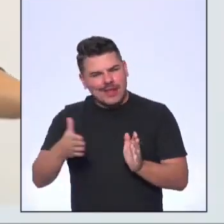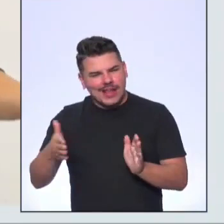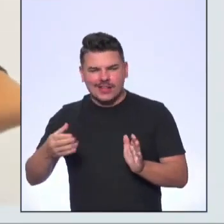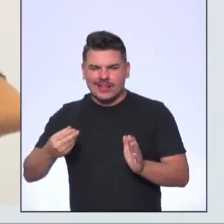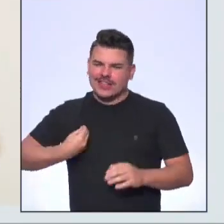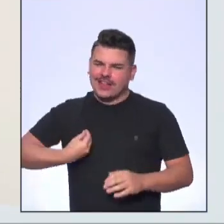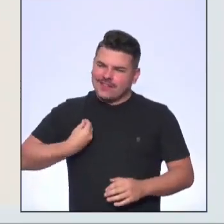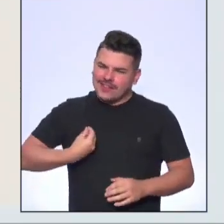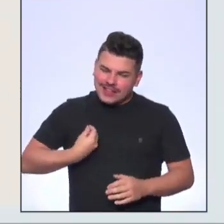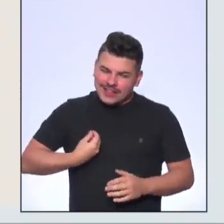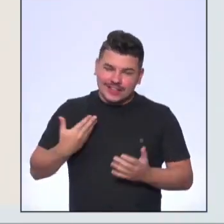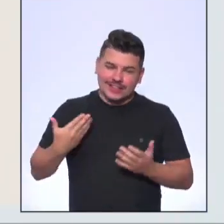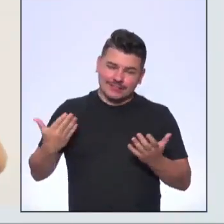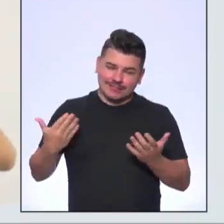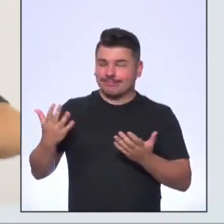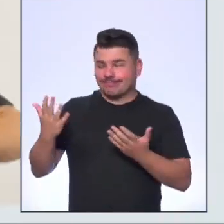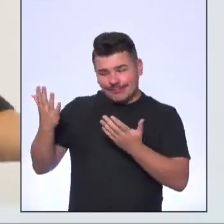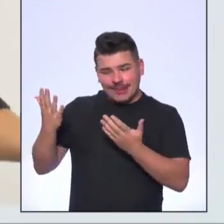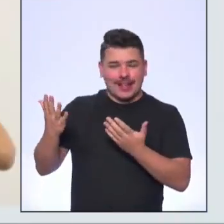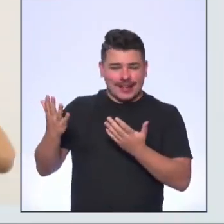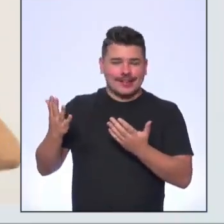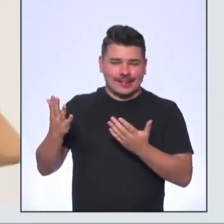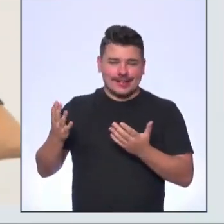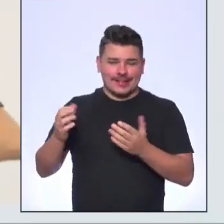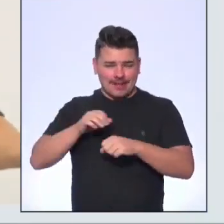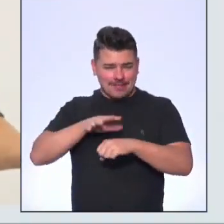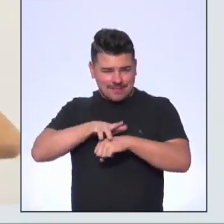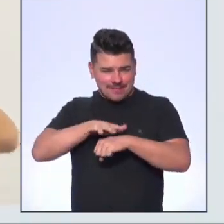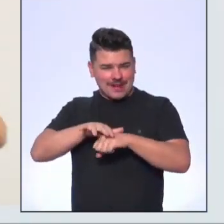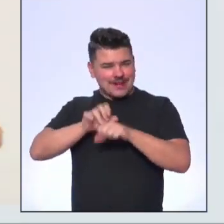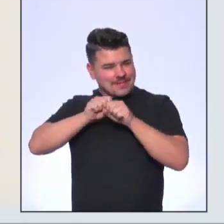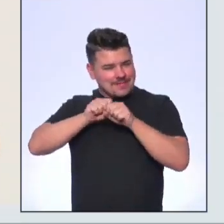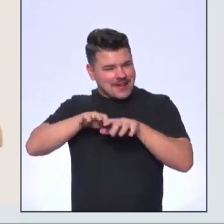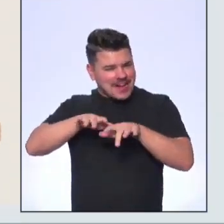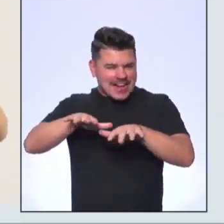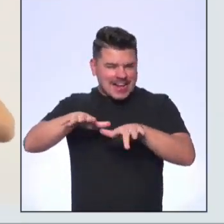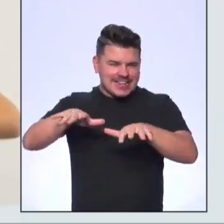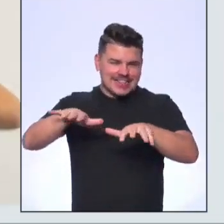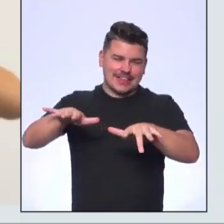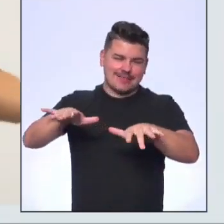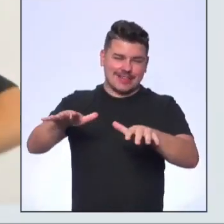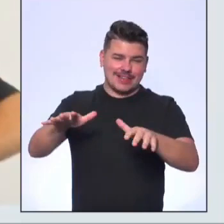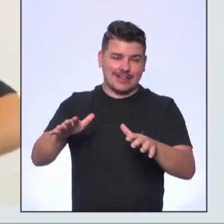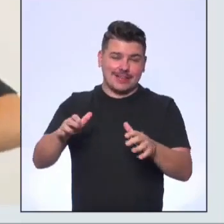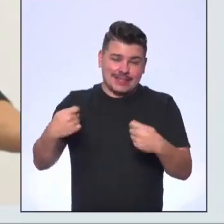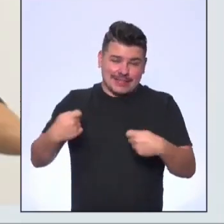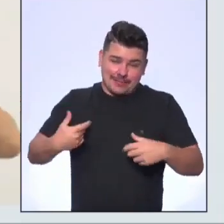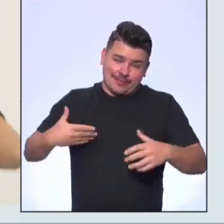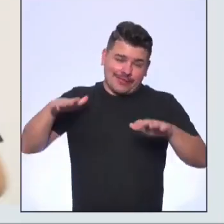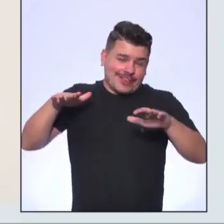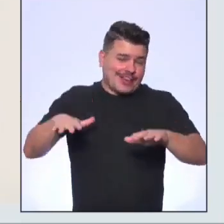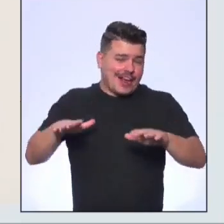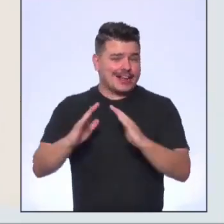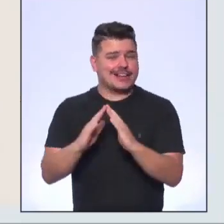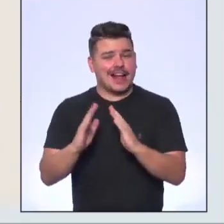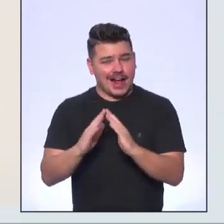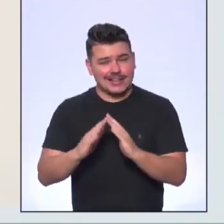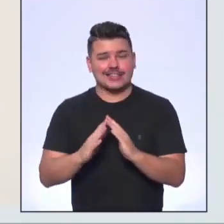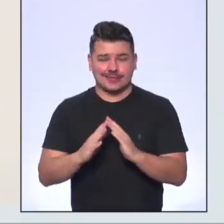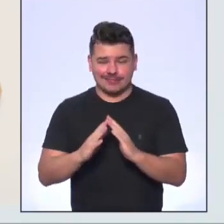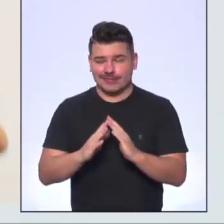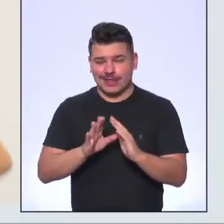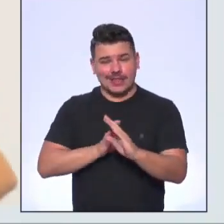aí, graças a essa pandemia, essa necessidade forçada de ficar em casa e não ter